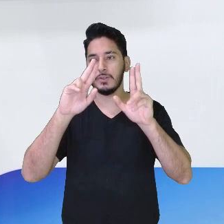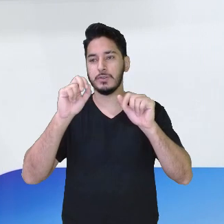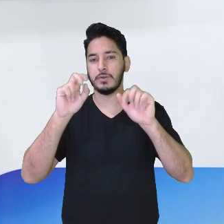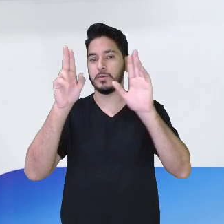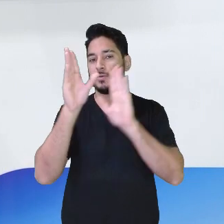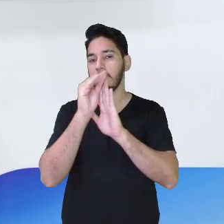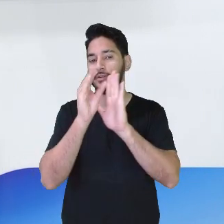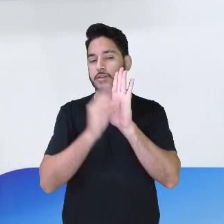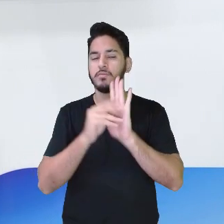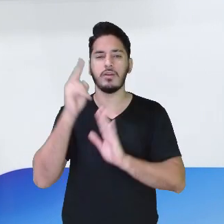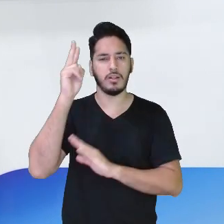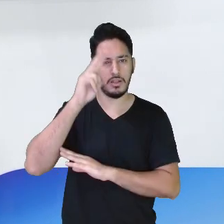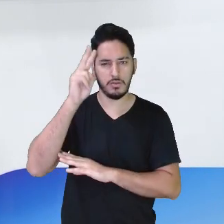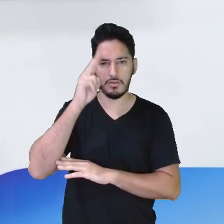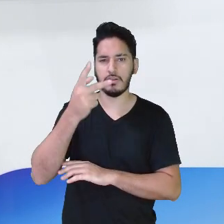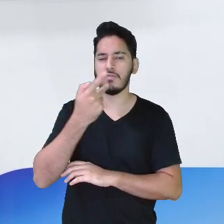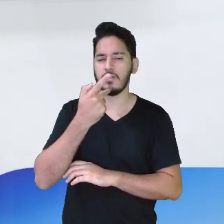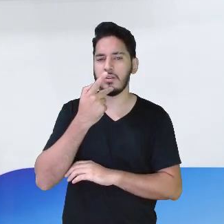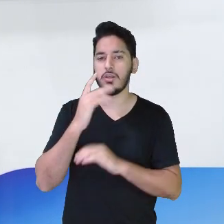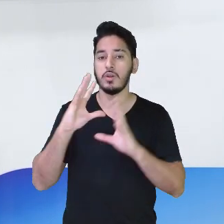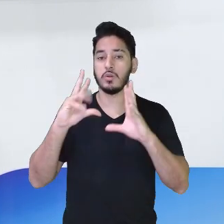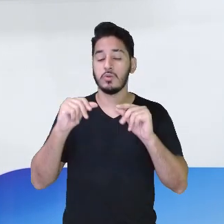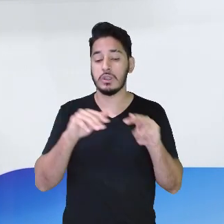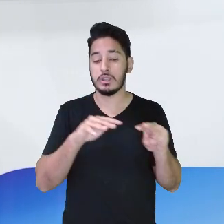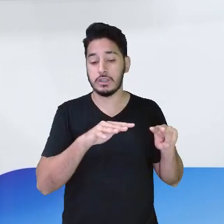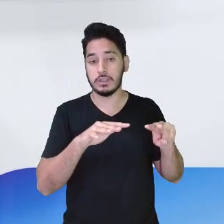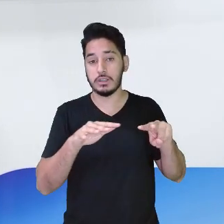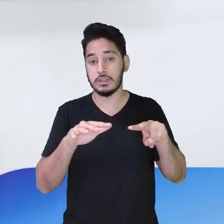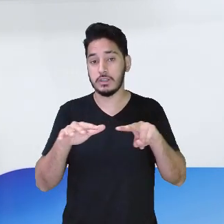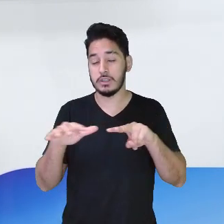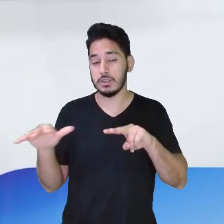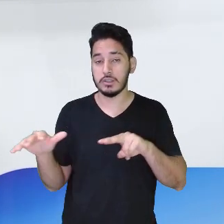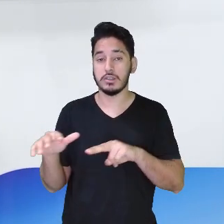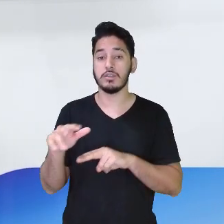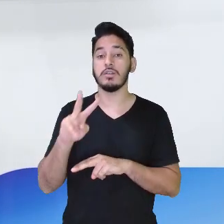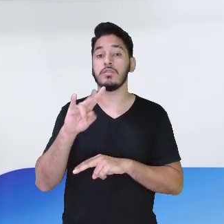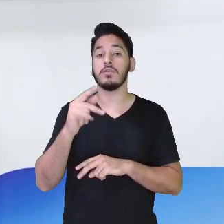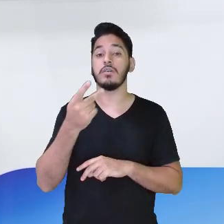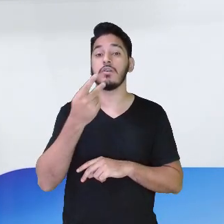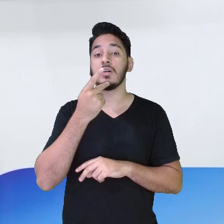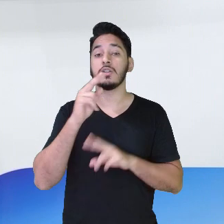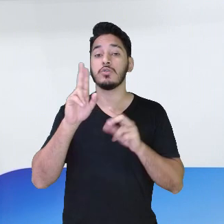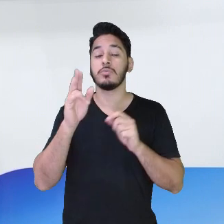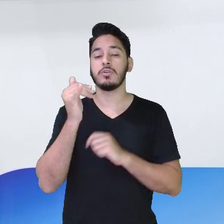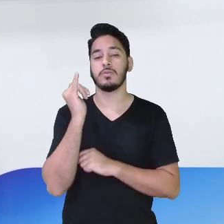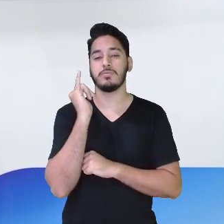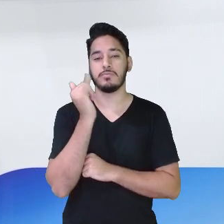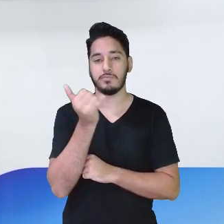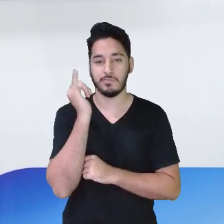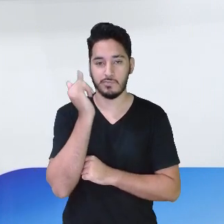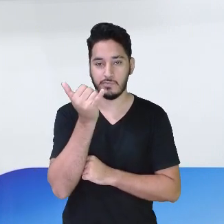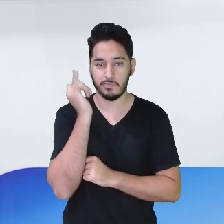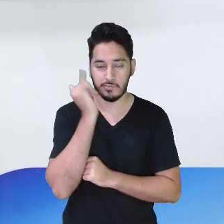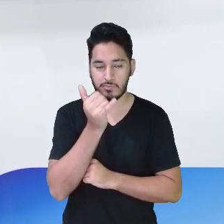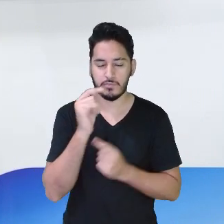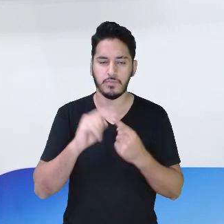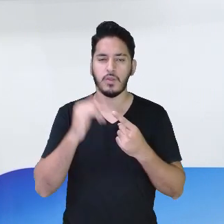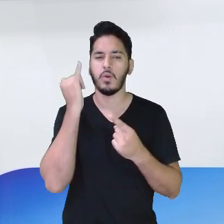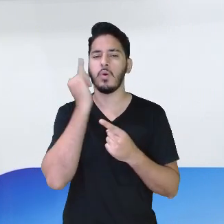é? Lembram que eu falei que toda esta semana estaríamos trabalhando contos. Trabalhamos